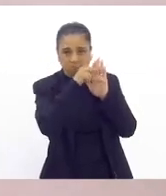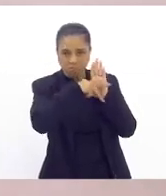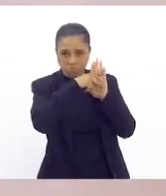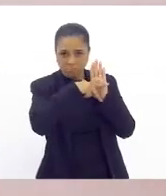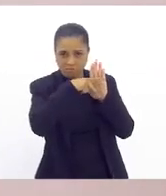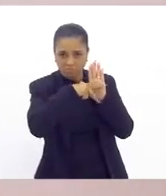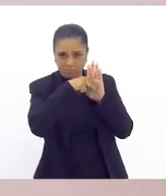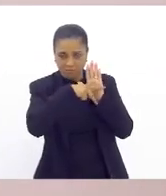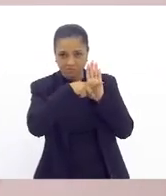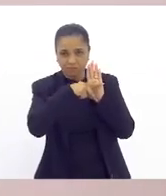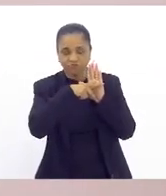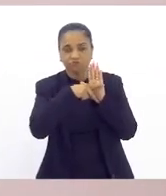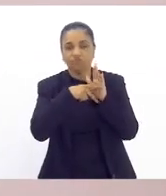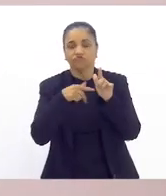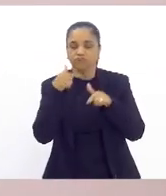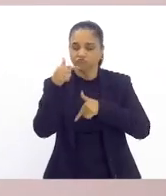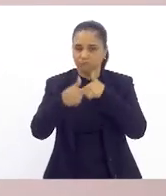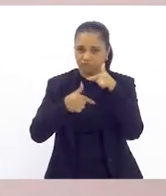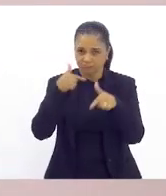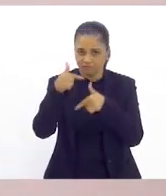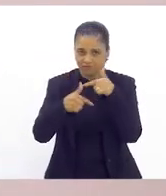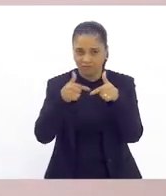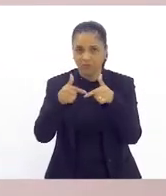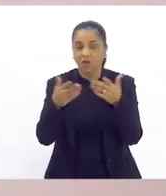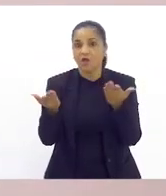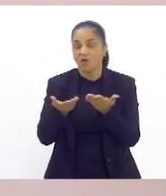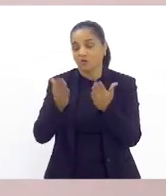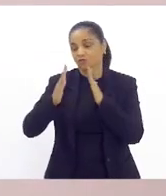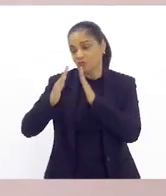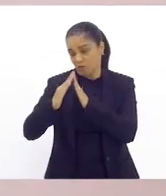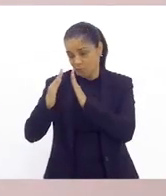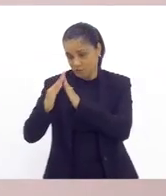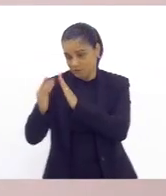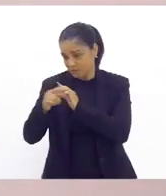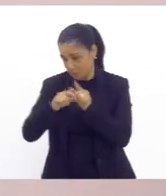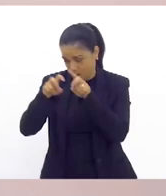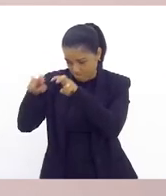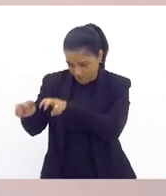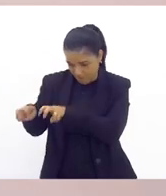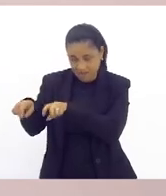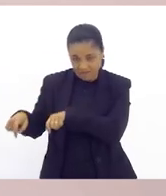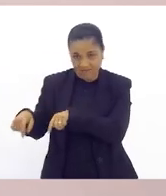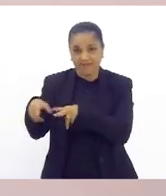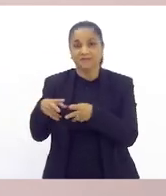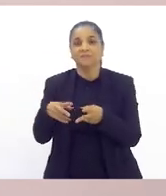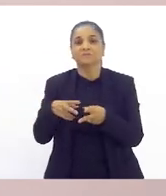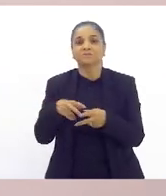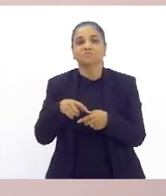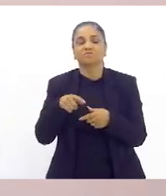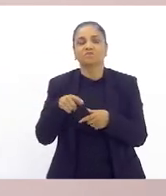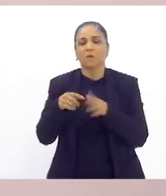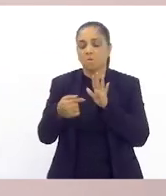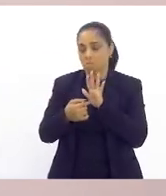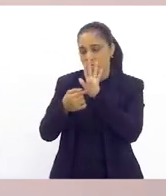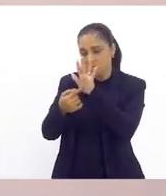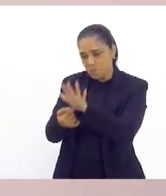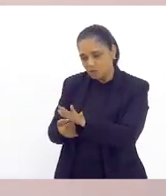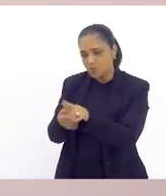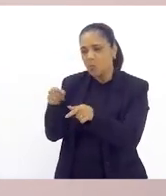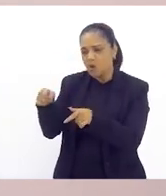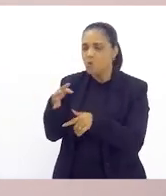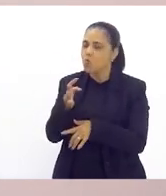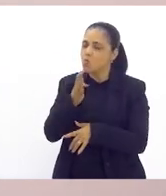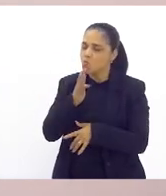o nosso seu colega vizinho aí hoje Felipe teve lá hoje a gente tratou inclusive disso né da gente ter mostrar ele teve